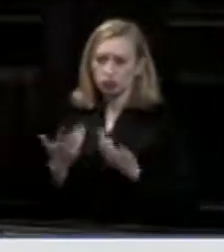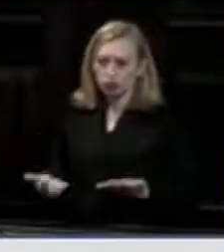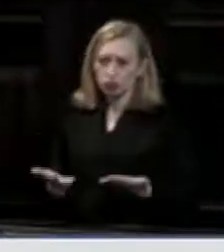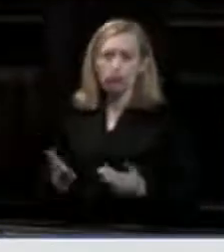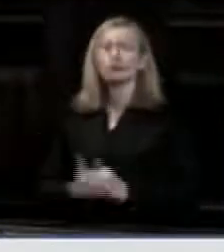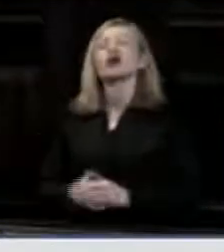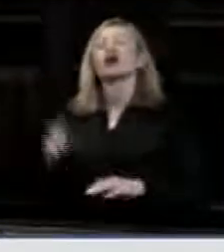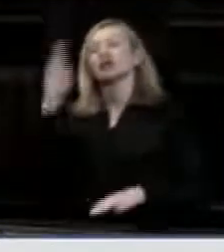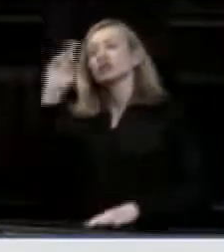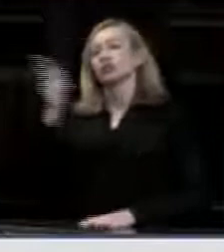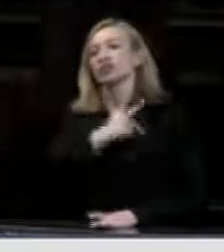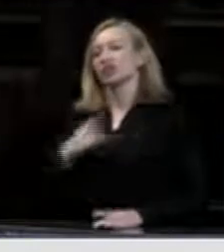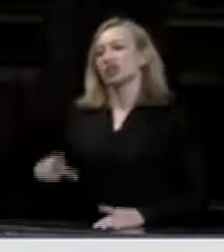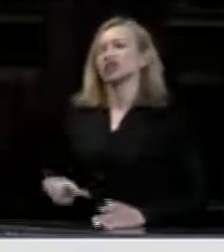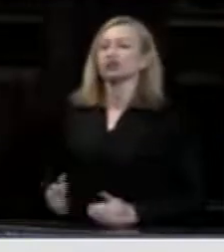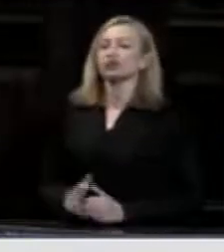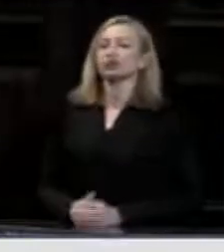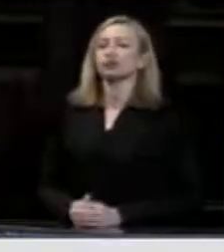Senhor presidente,